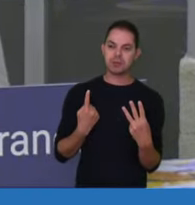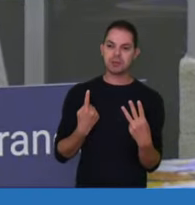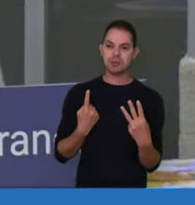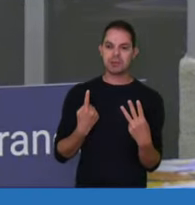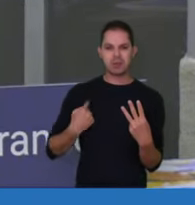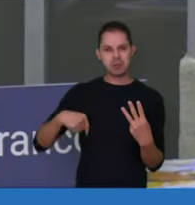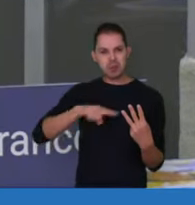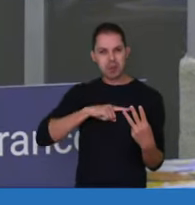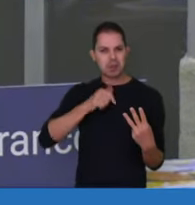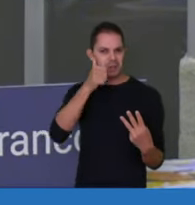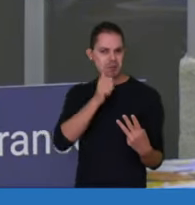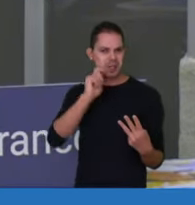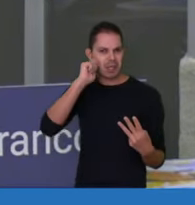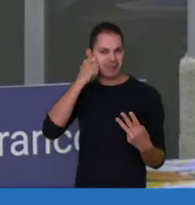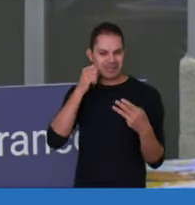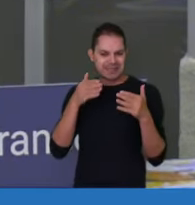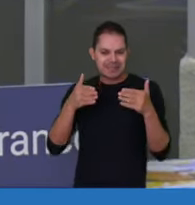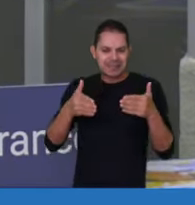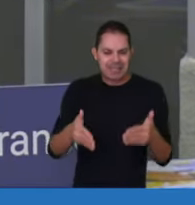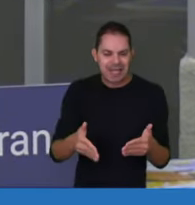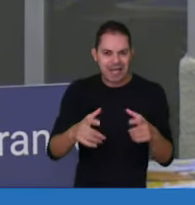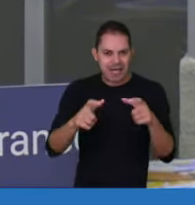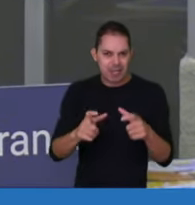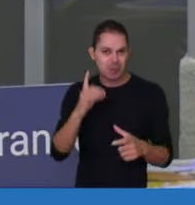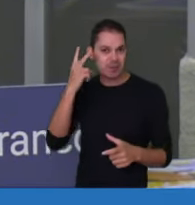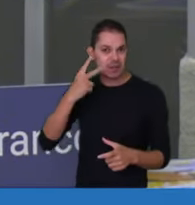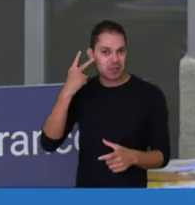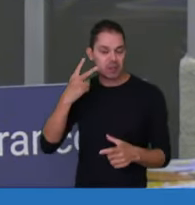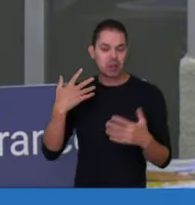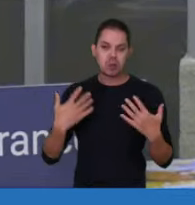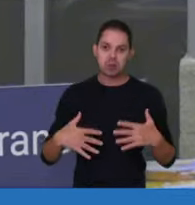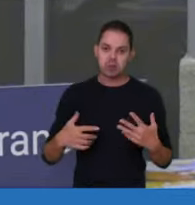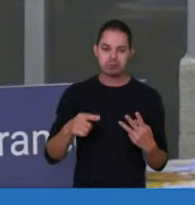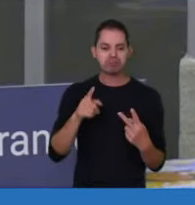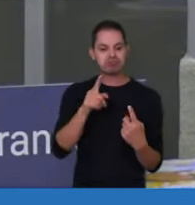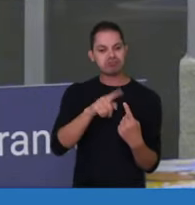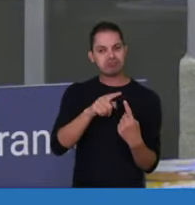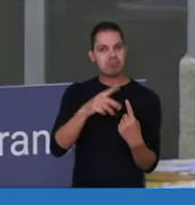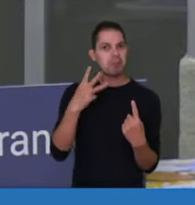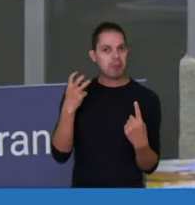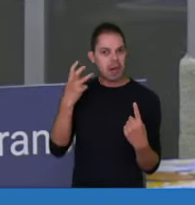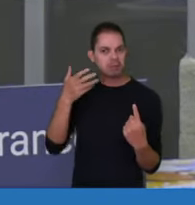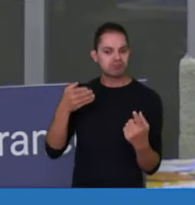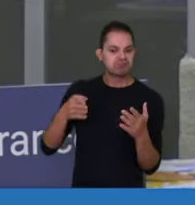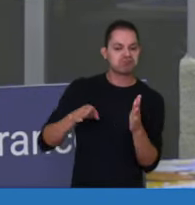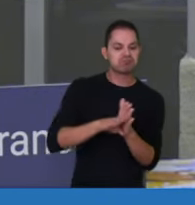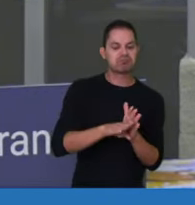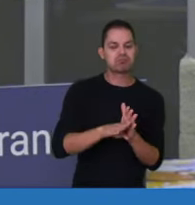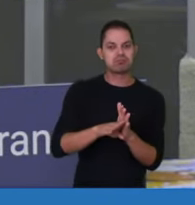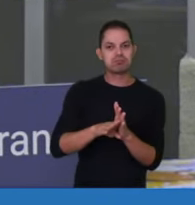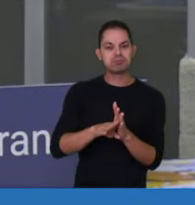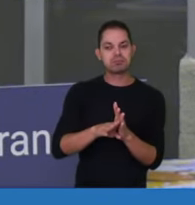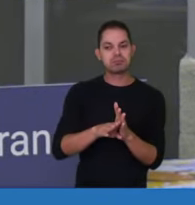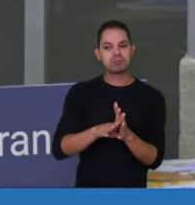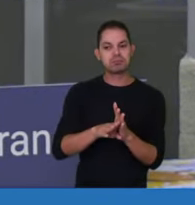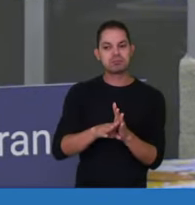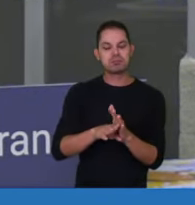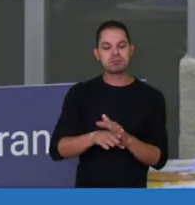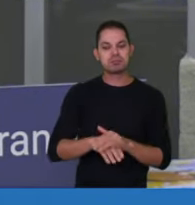chegue até lá. E ela chegou. E quando ela chega, só para